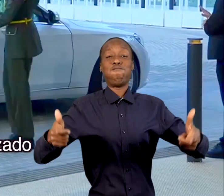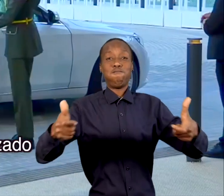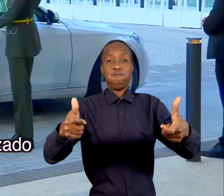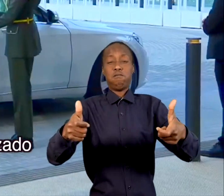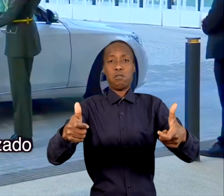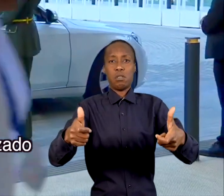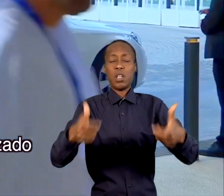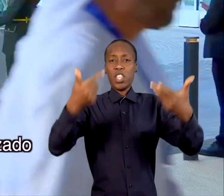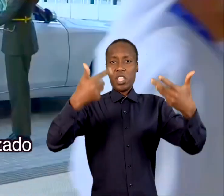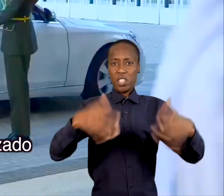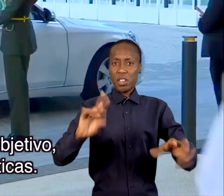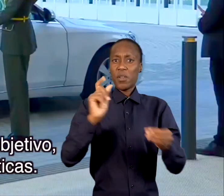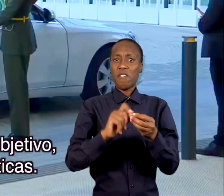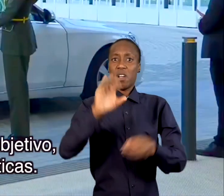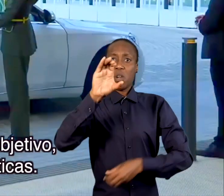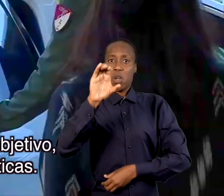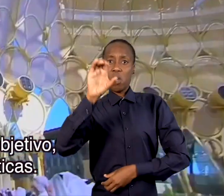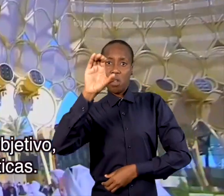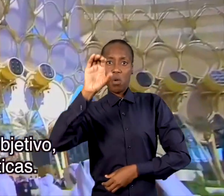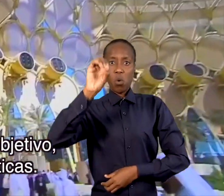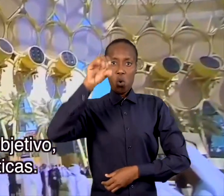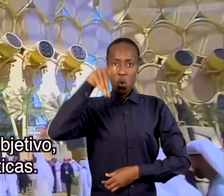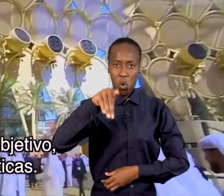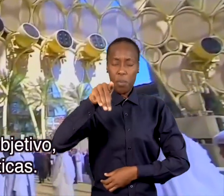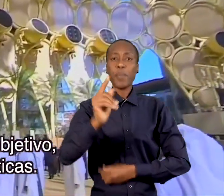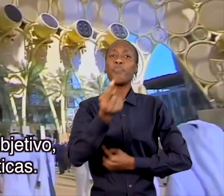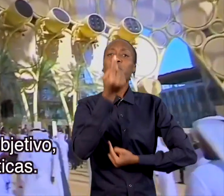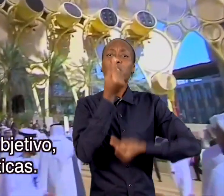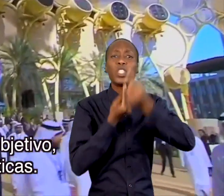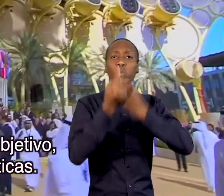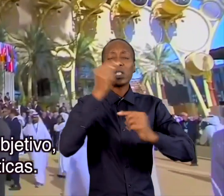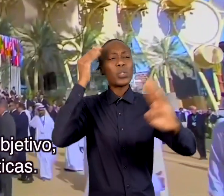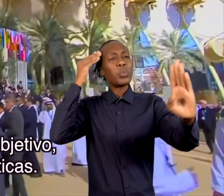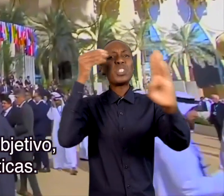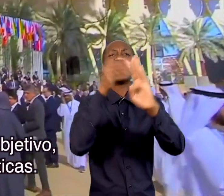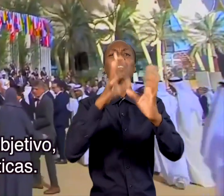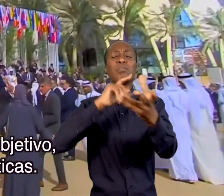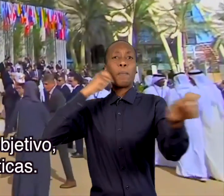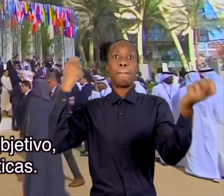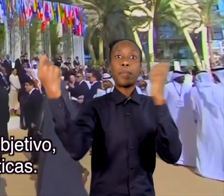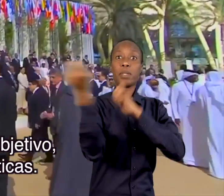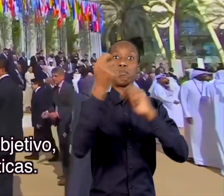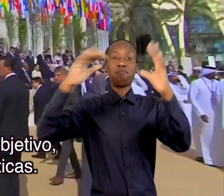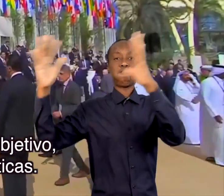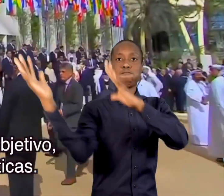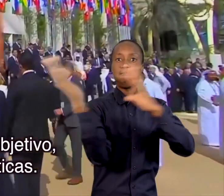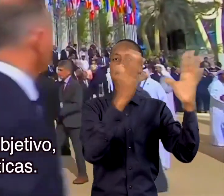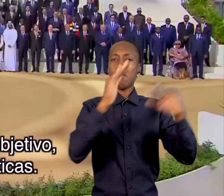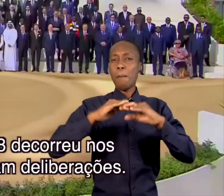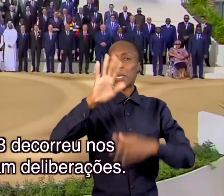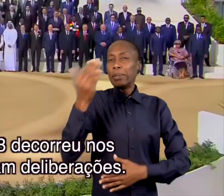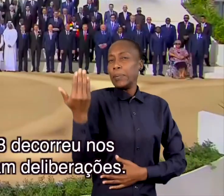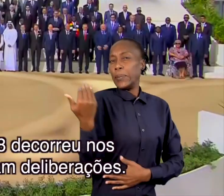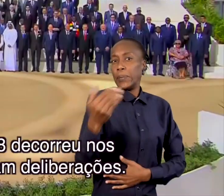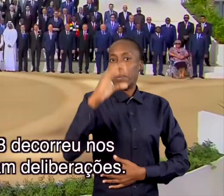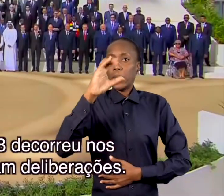a Conferência das Partes, conhecida por COP, e tem como objetivo discutir sobre as mudanças climáticas.